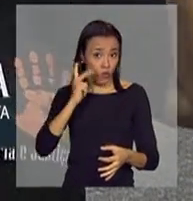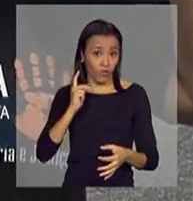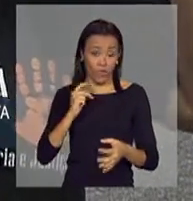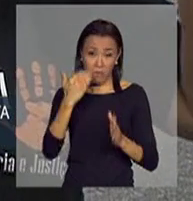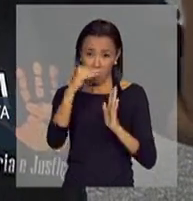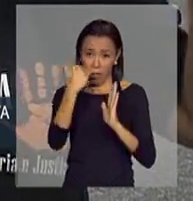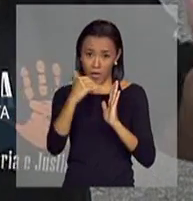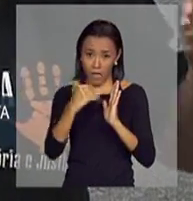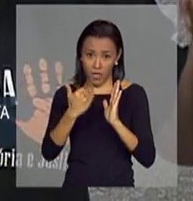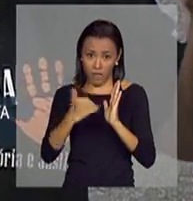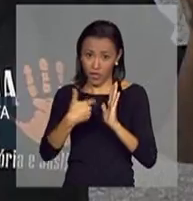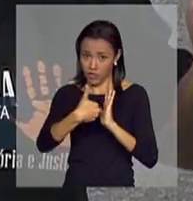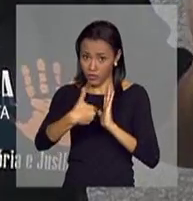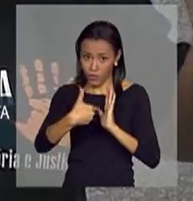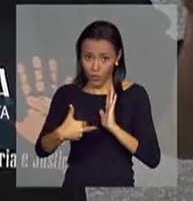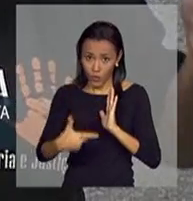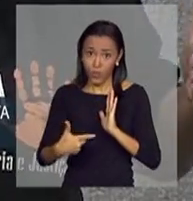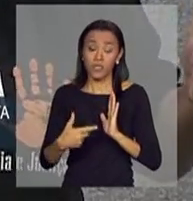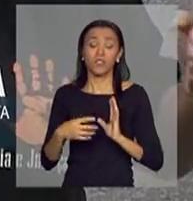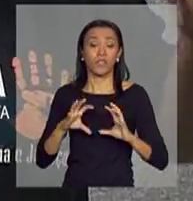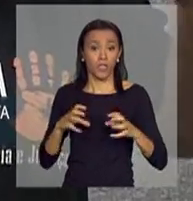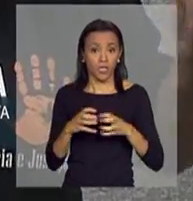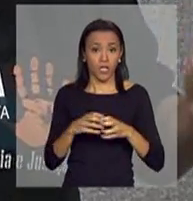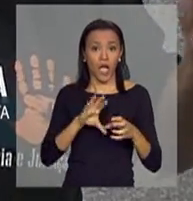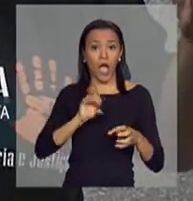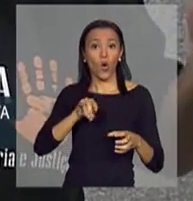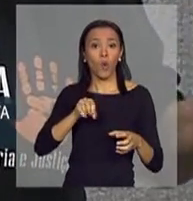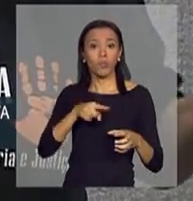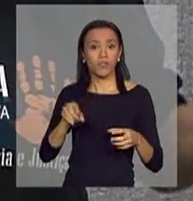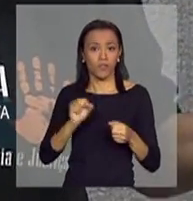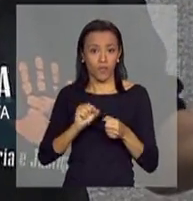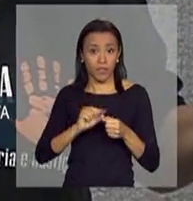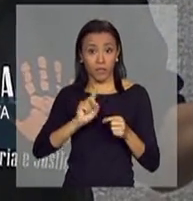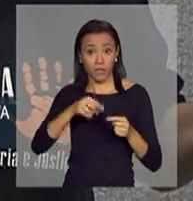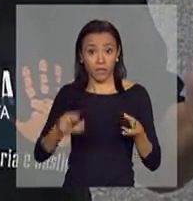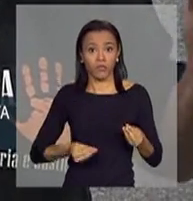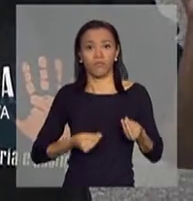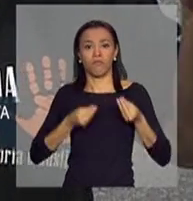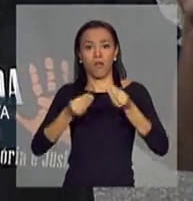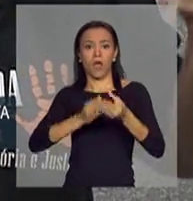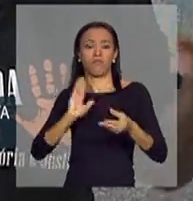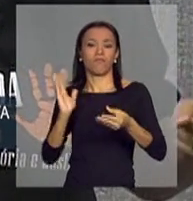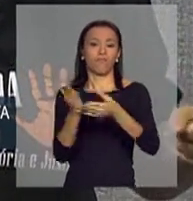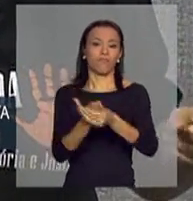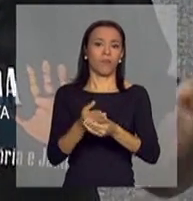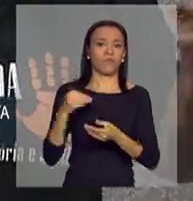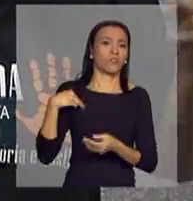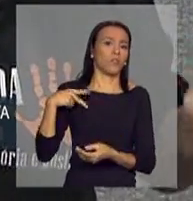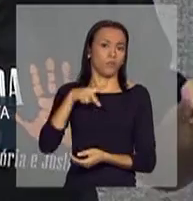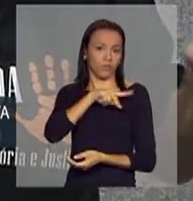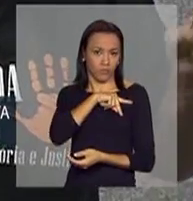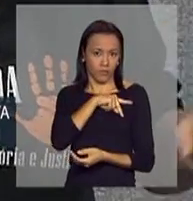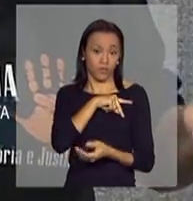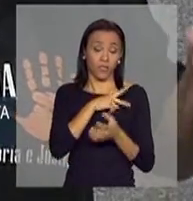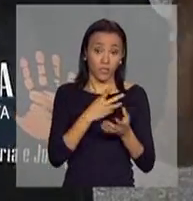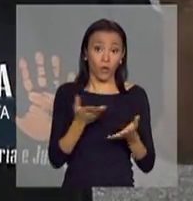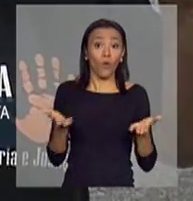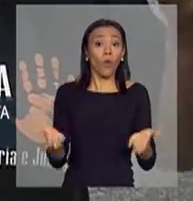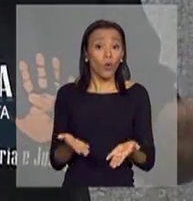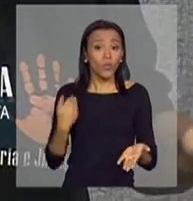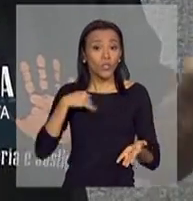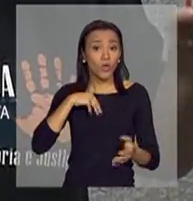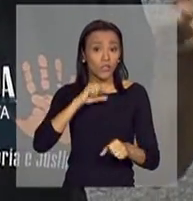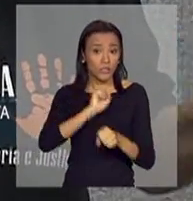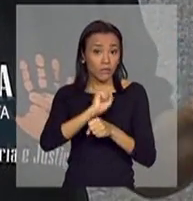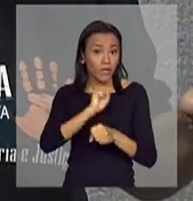conclusões, recomendações que a comissão chegar para o Ministério Público. Porque o que nós esperamos é, hoje, além